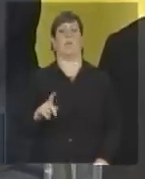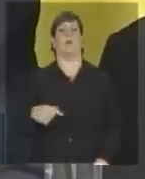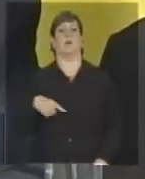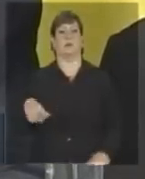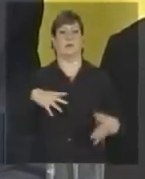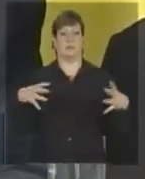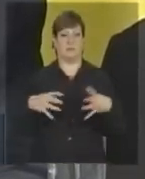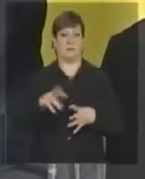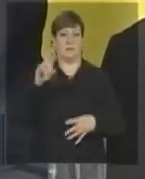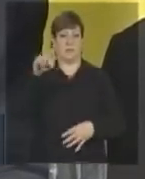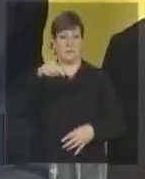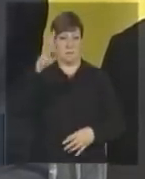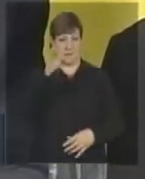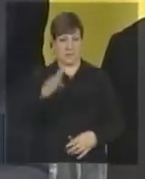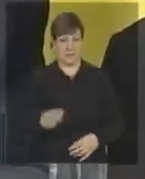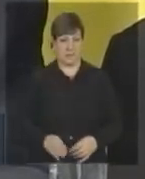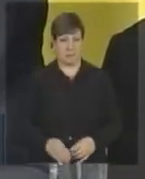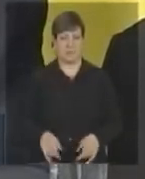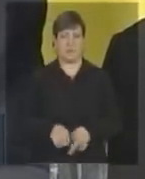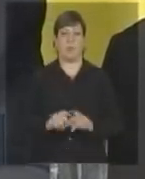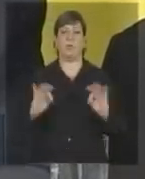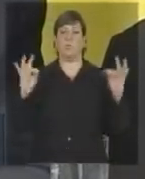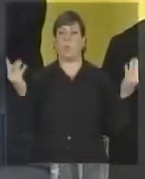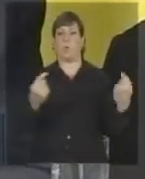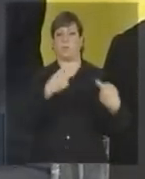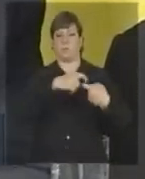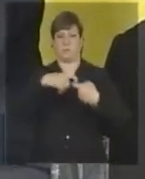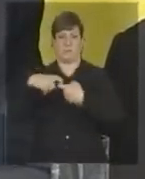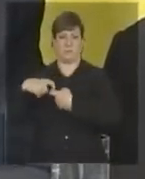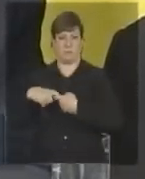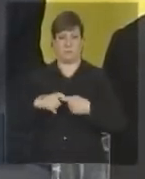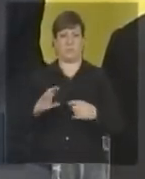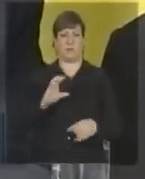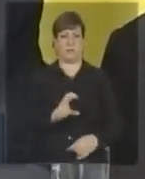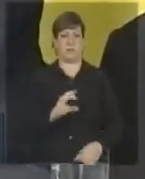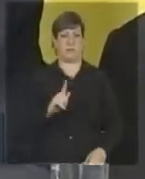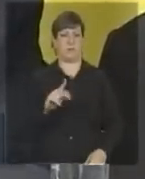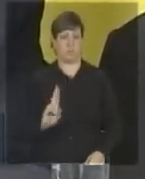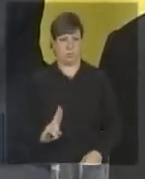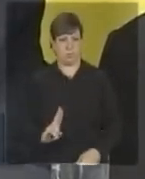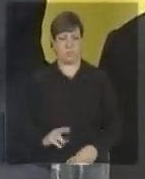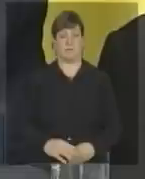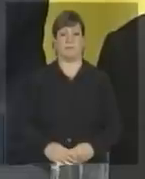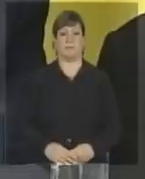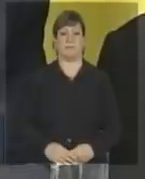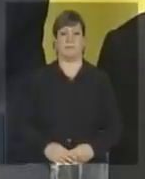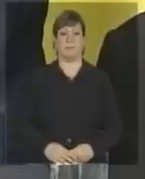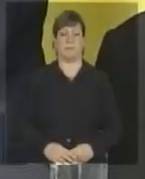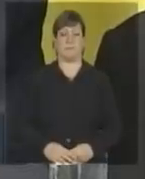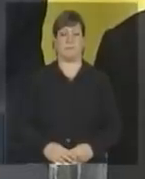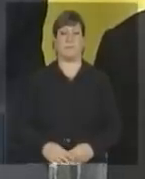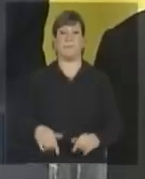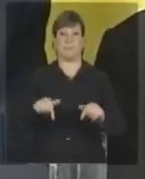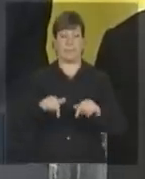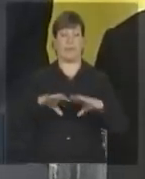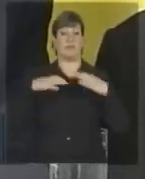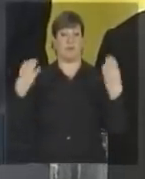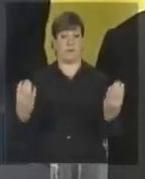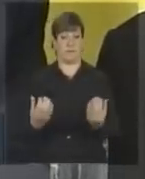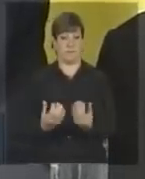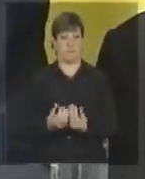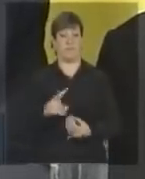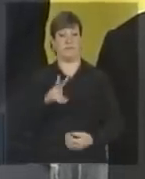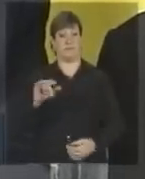no Brasil, e todos em parceria com a Controladoria Geral da União. Esta conferência vai